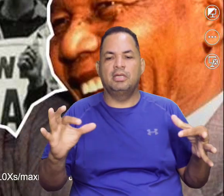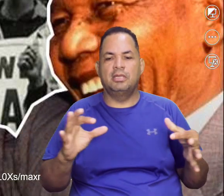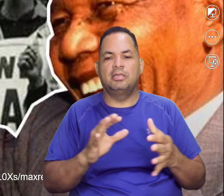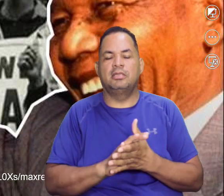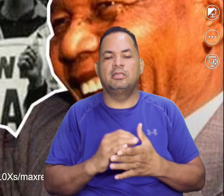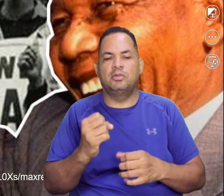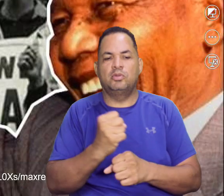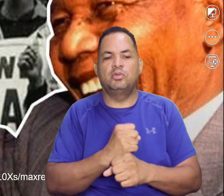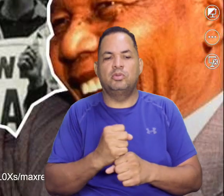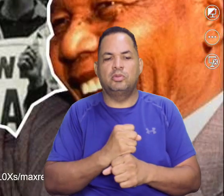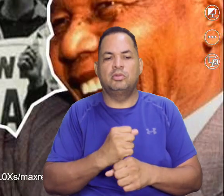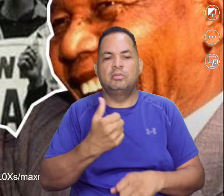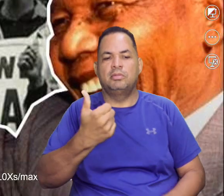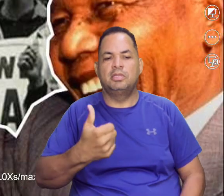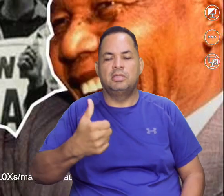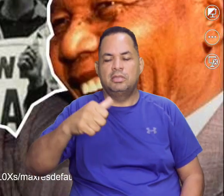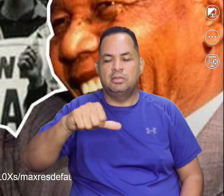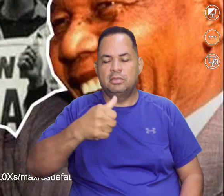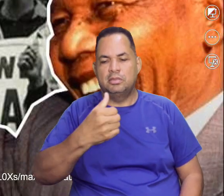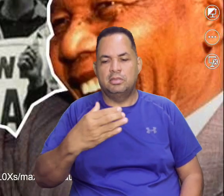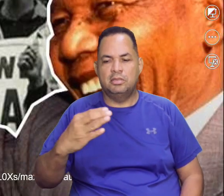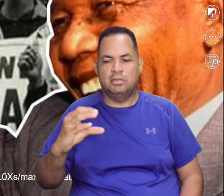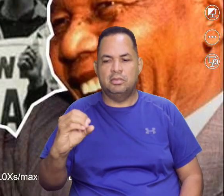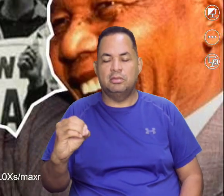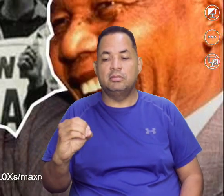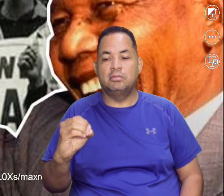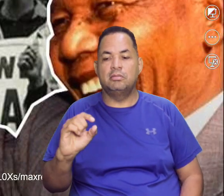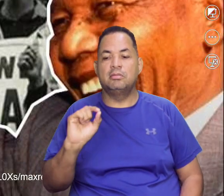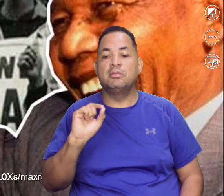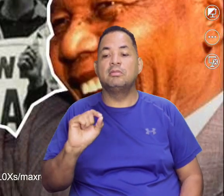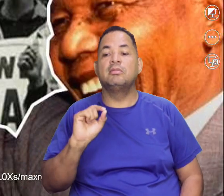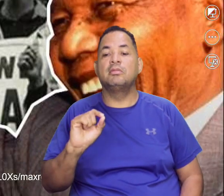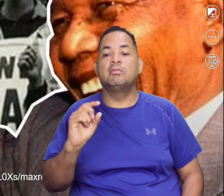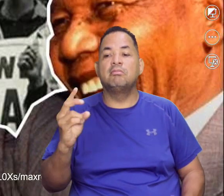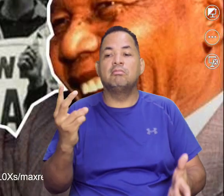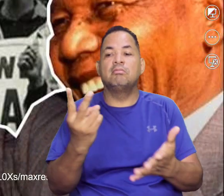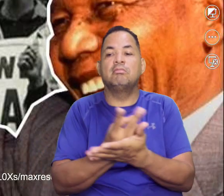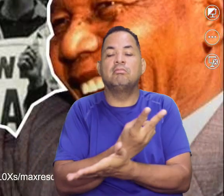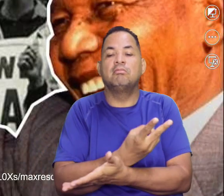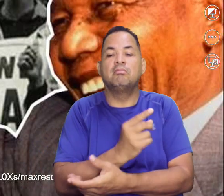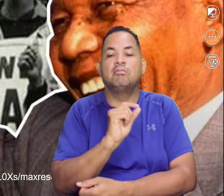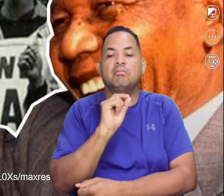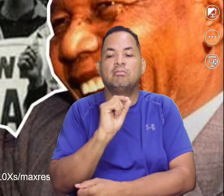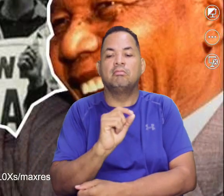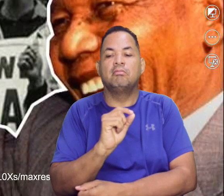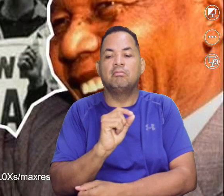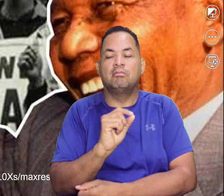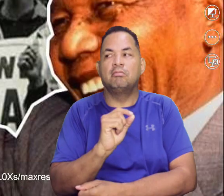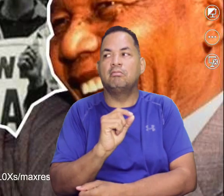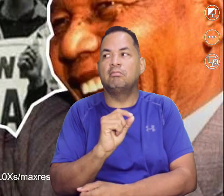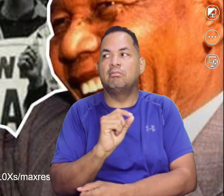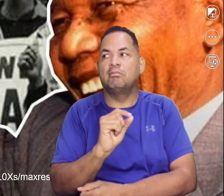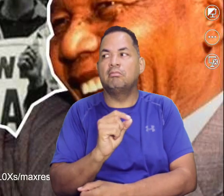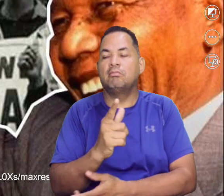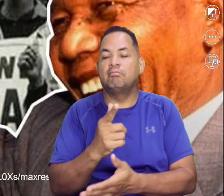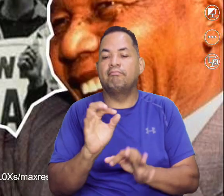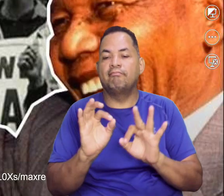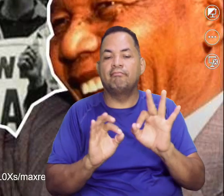em 1990 e adivinhe, o que vai acontecer? Ele